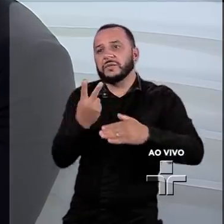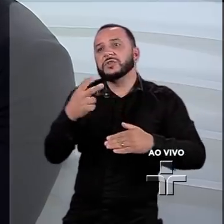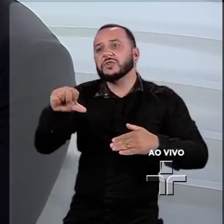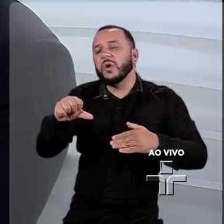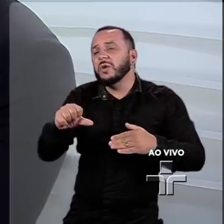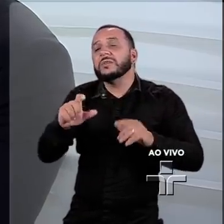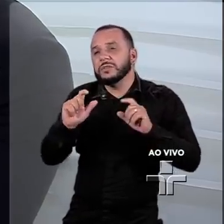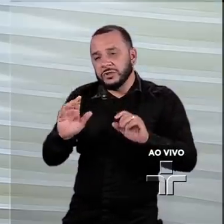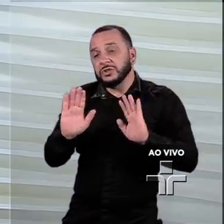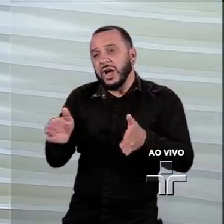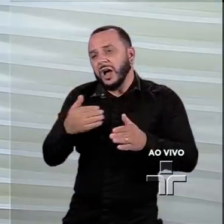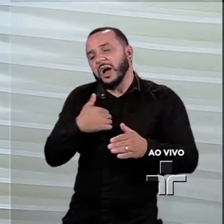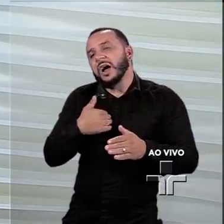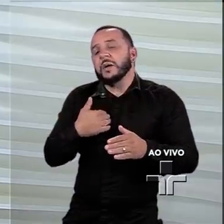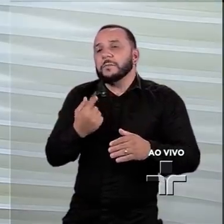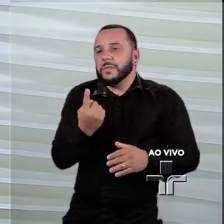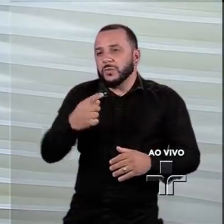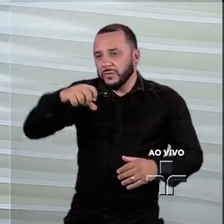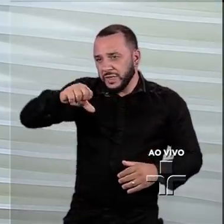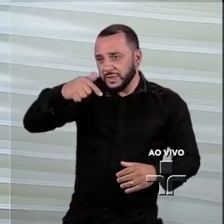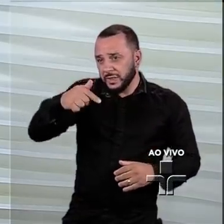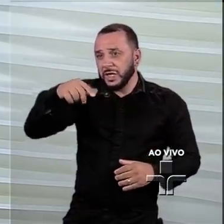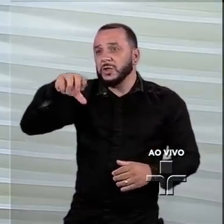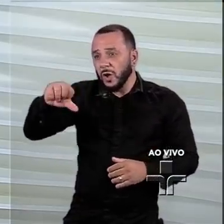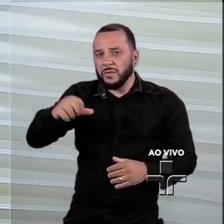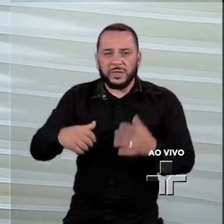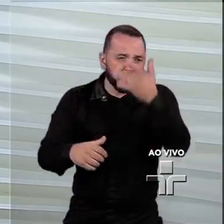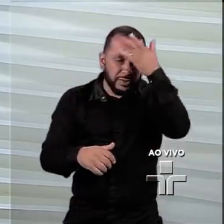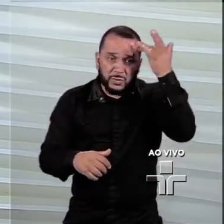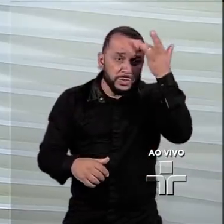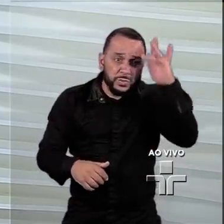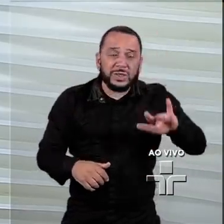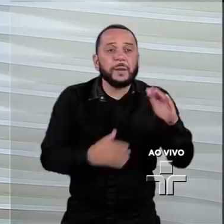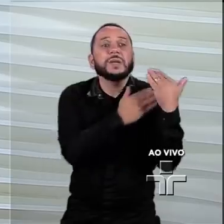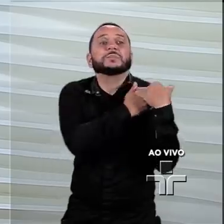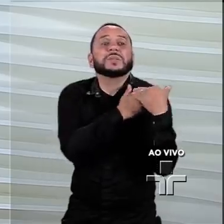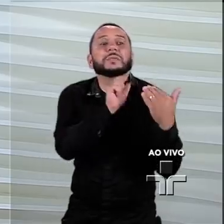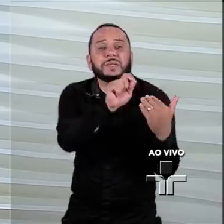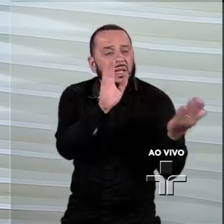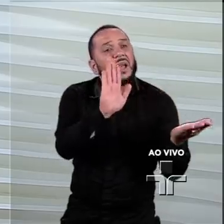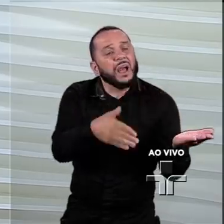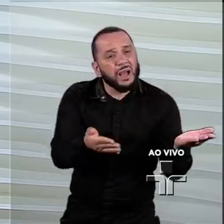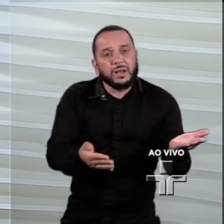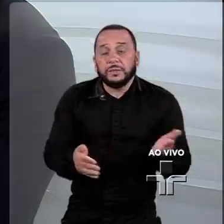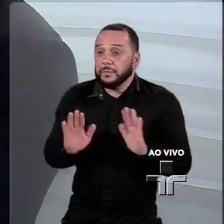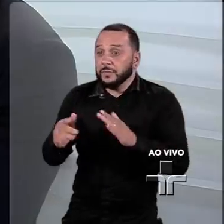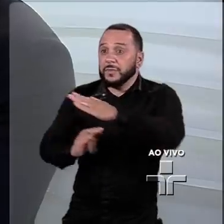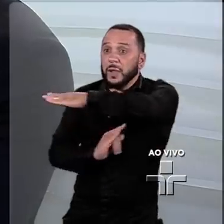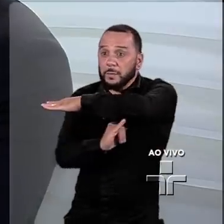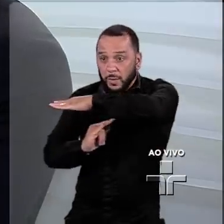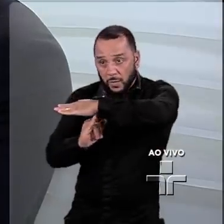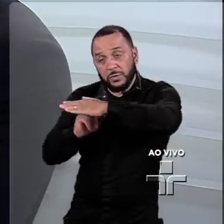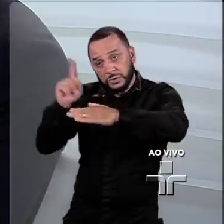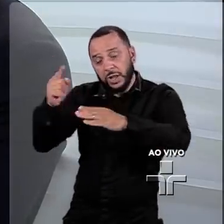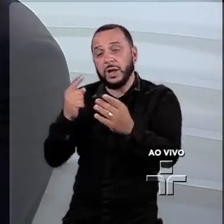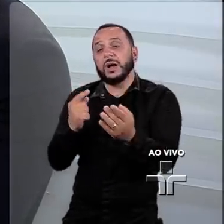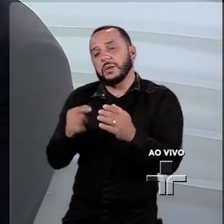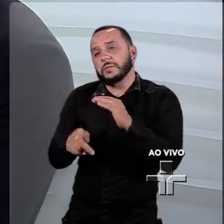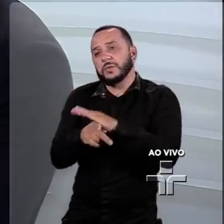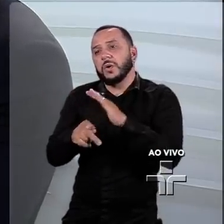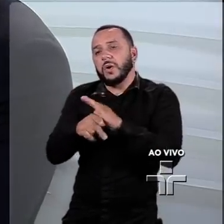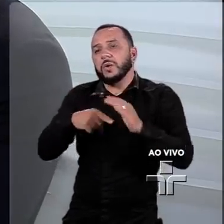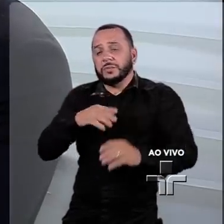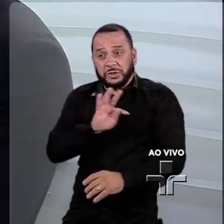1979. Mas ninguém nem sabia direito de quem era a responsabilidade. Tem uma questão de responsabilização. A ponte da Marginal Tietê é de 1969.